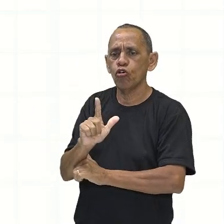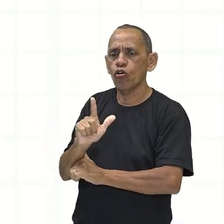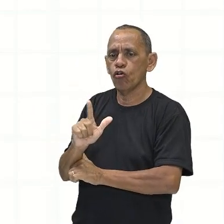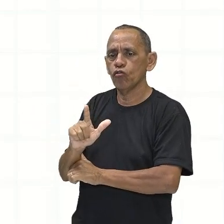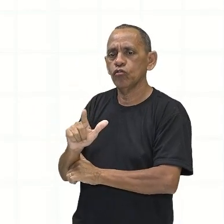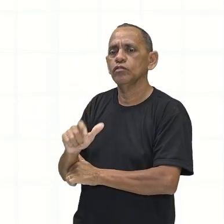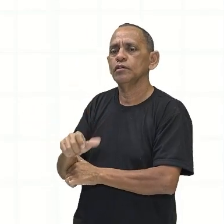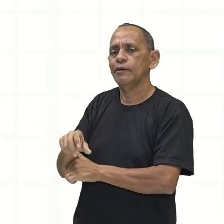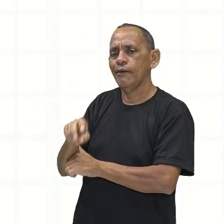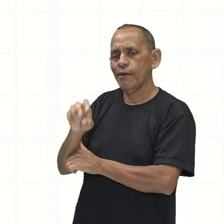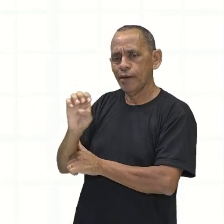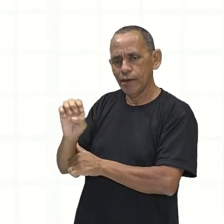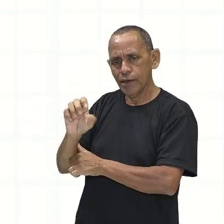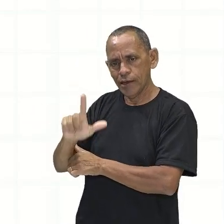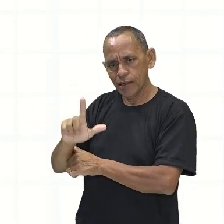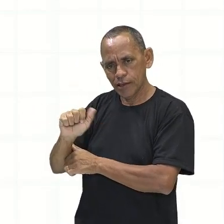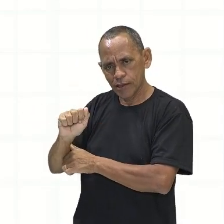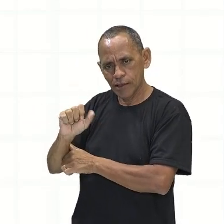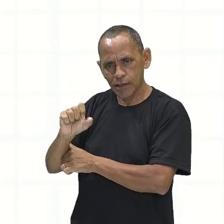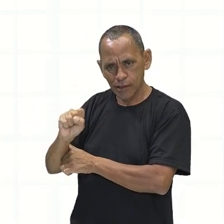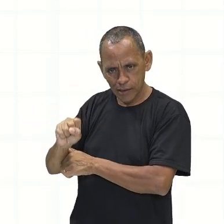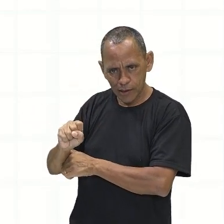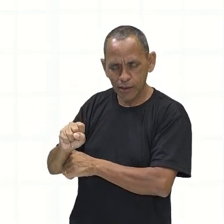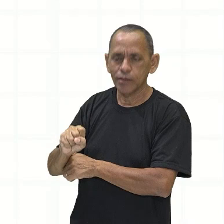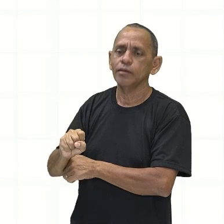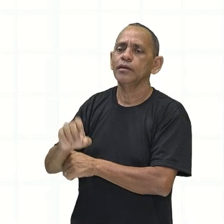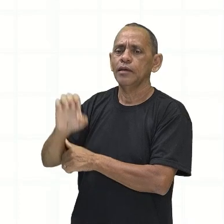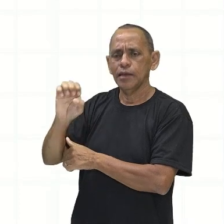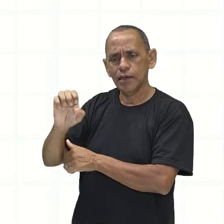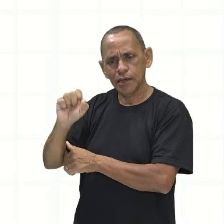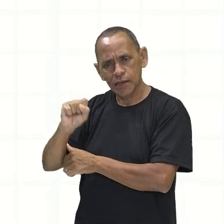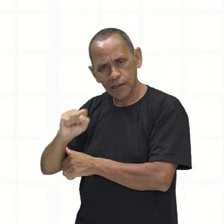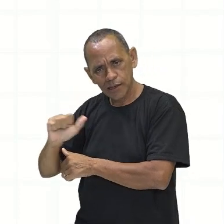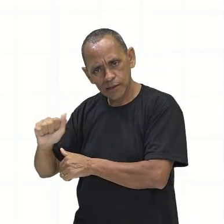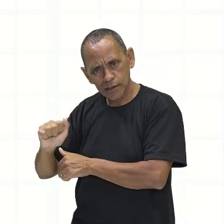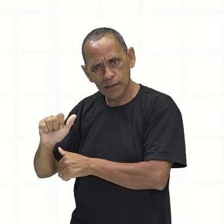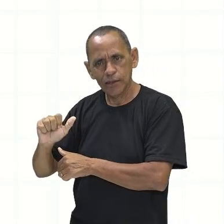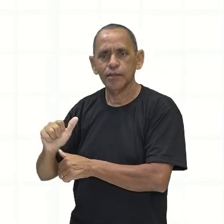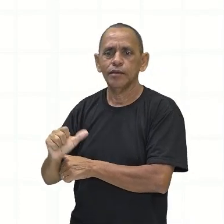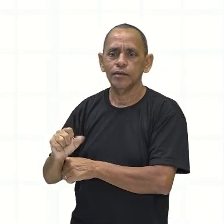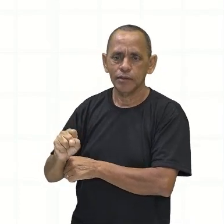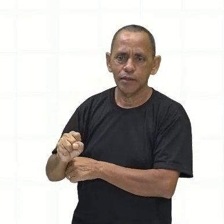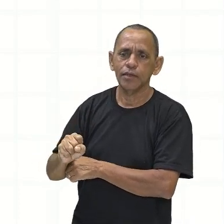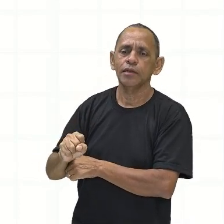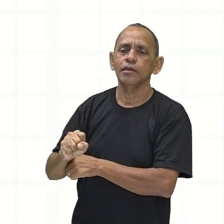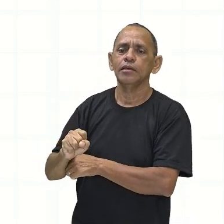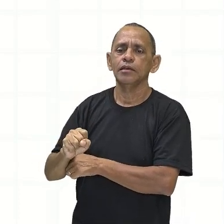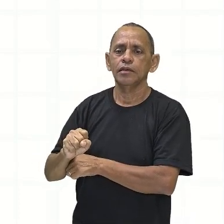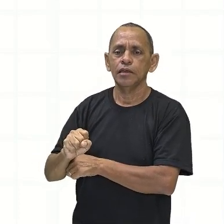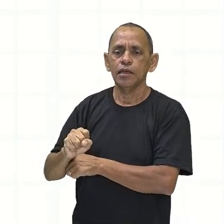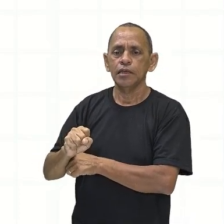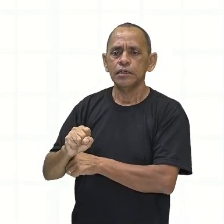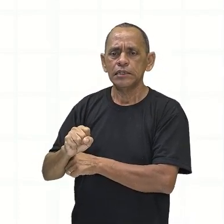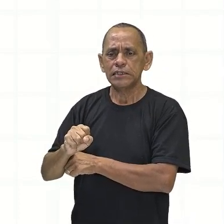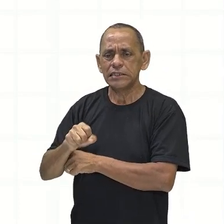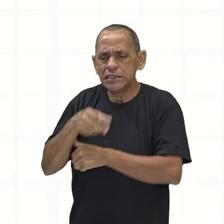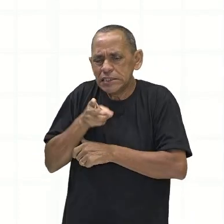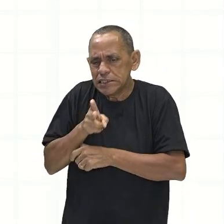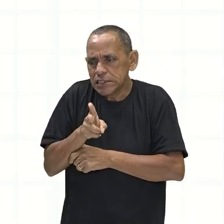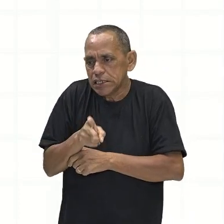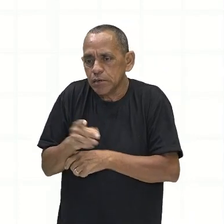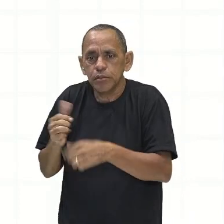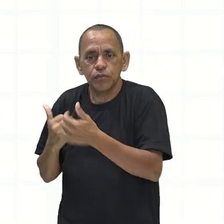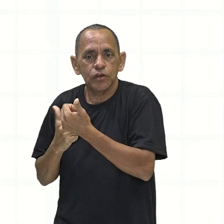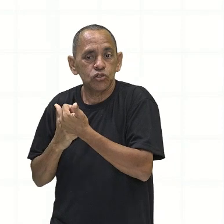o mesmo substantivo. Ele vai substituindo pelos pronomes. Que primeiro a descobrir um jeito de se apossar